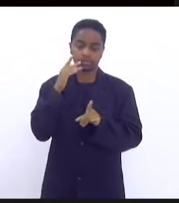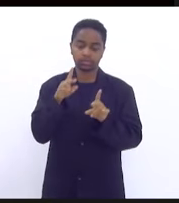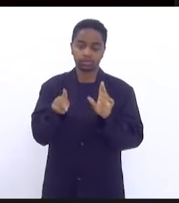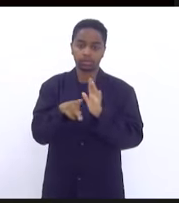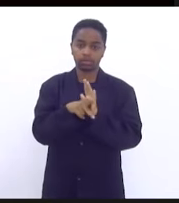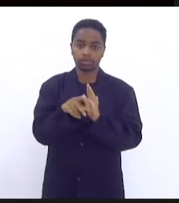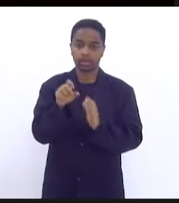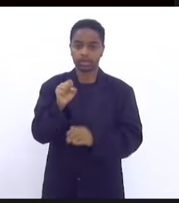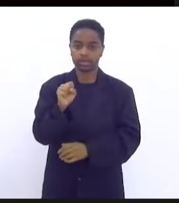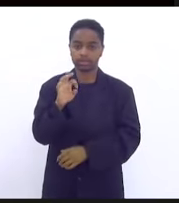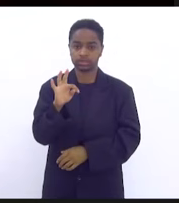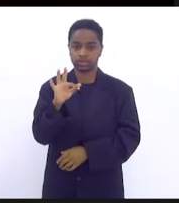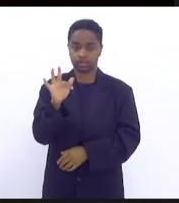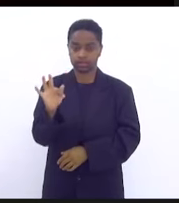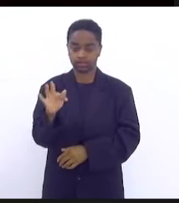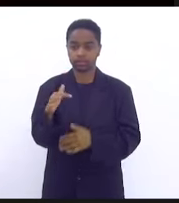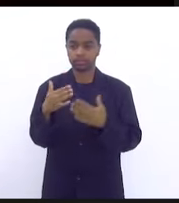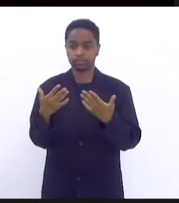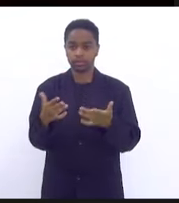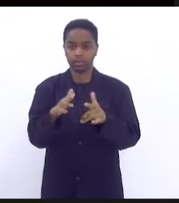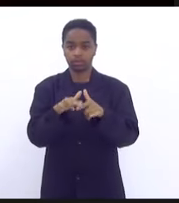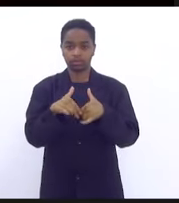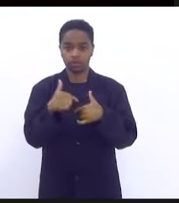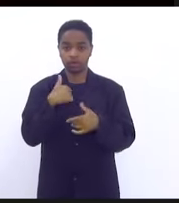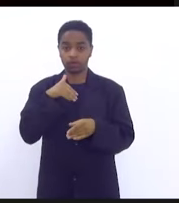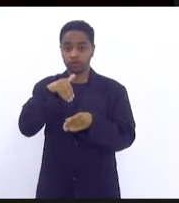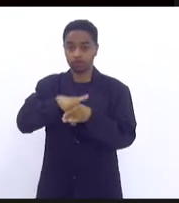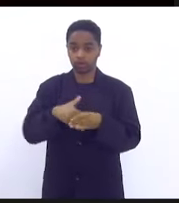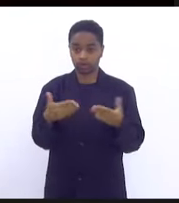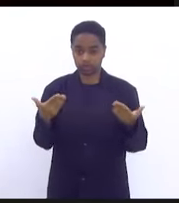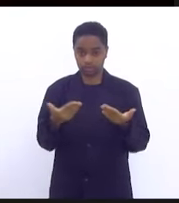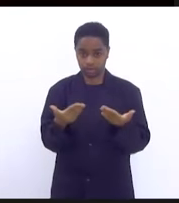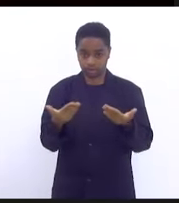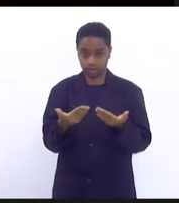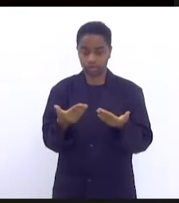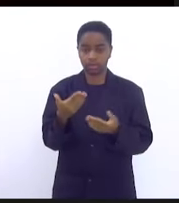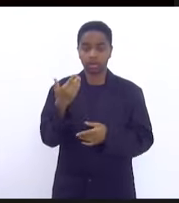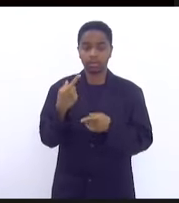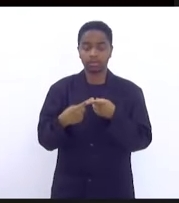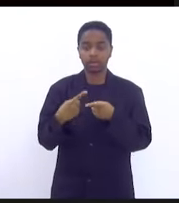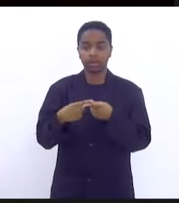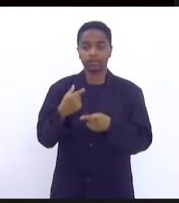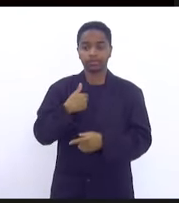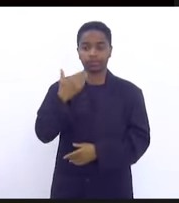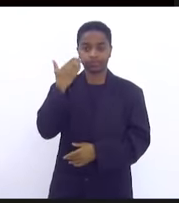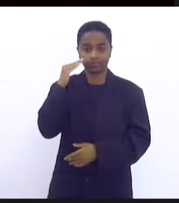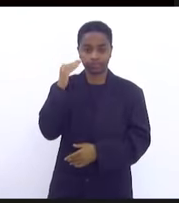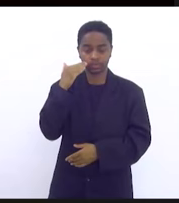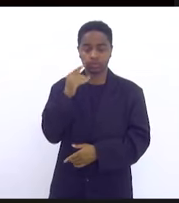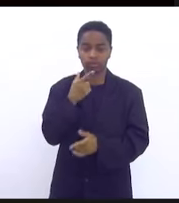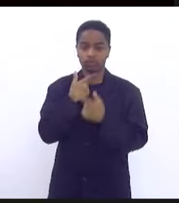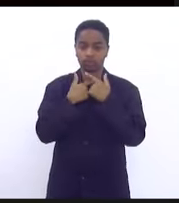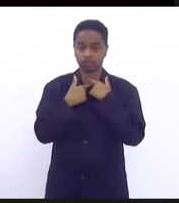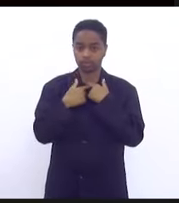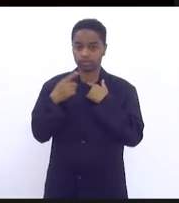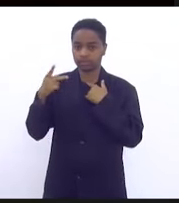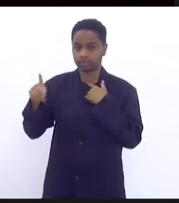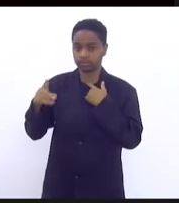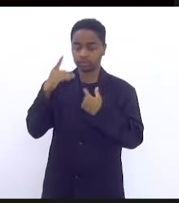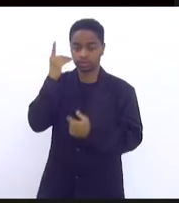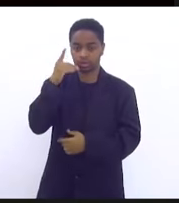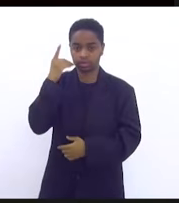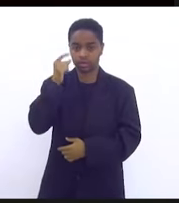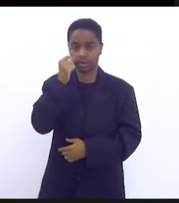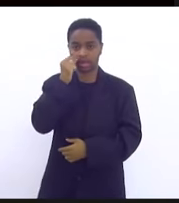Tribunal Federal. Por isso, o meu voto, neste caso, entendendo o desejo do deputado